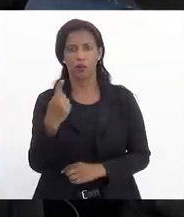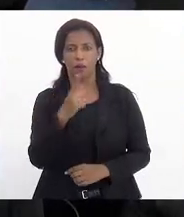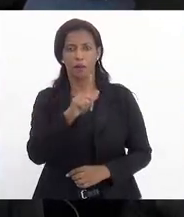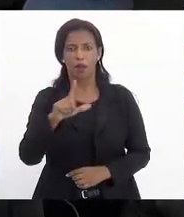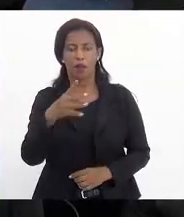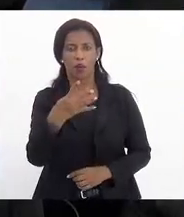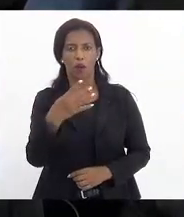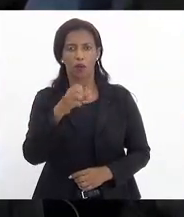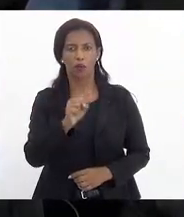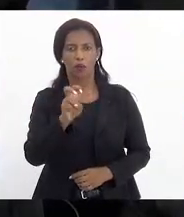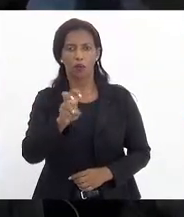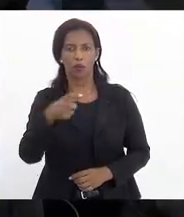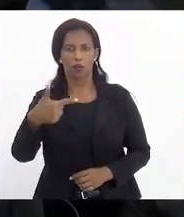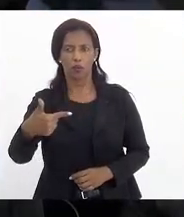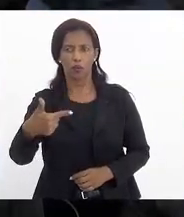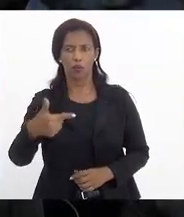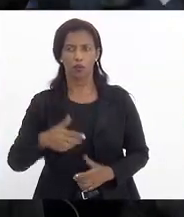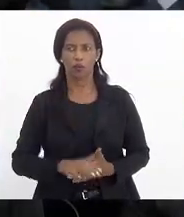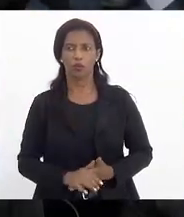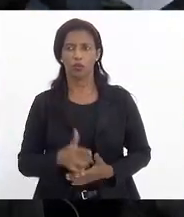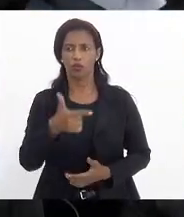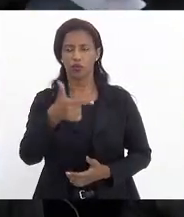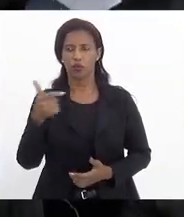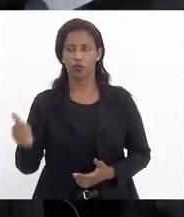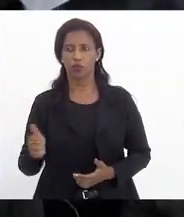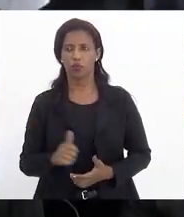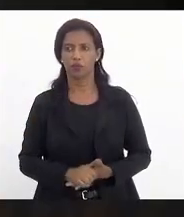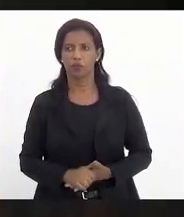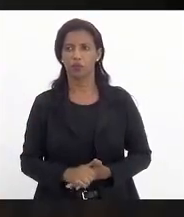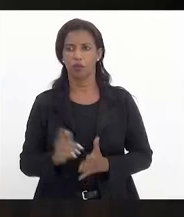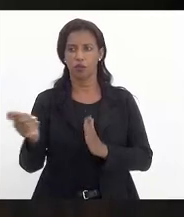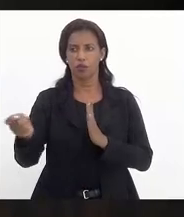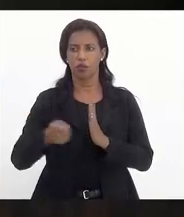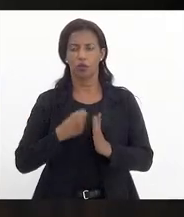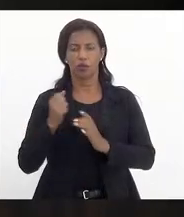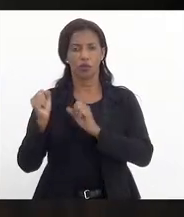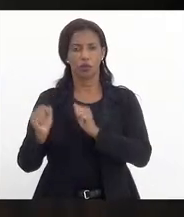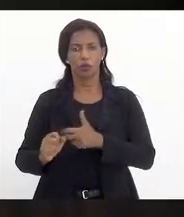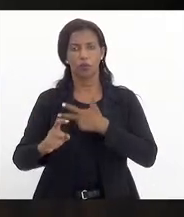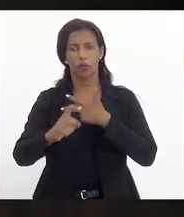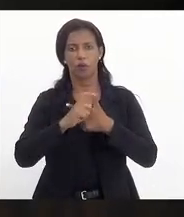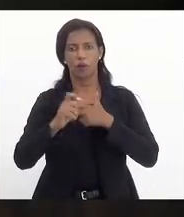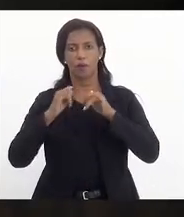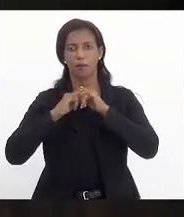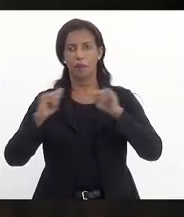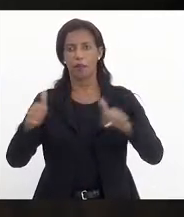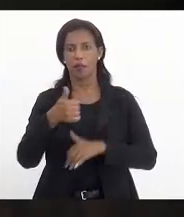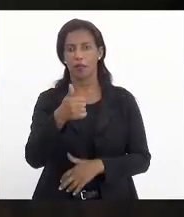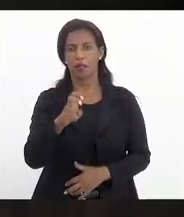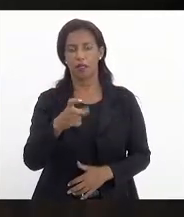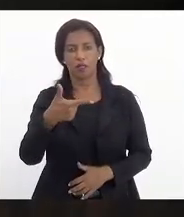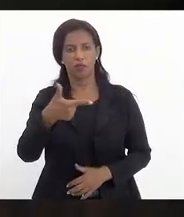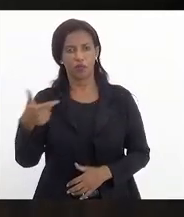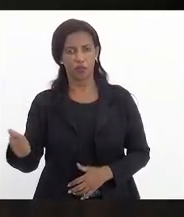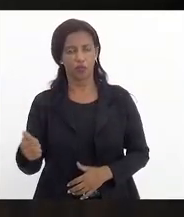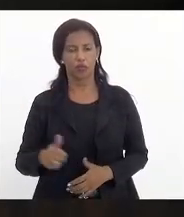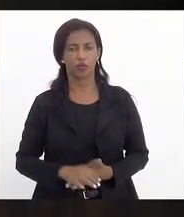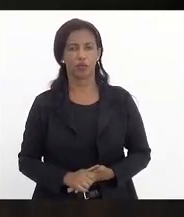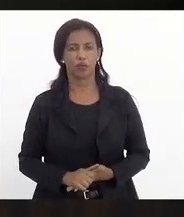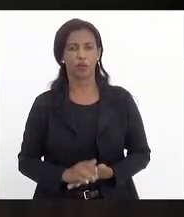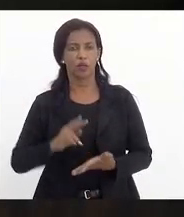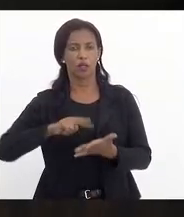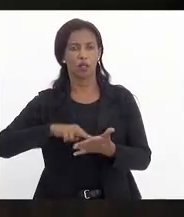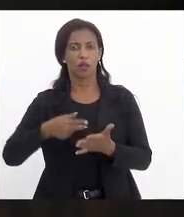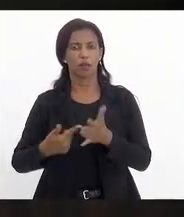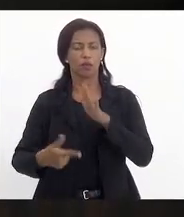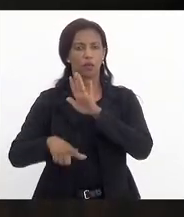lei 4852. Questão de ordem, presidente. De 21, de autoria do Poder Executivo, mensagem 15 de 21. Questão de que ordem. Altera